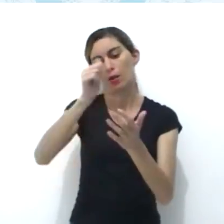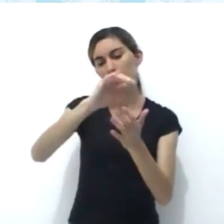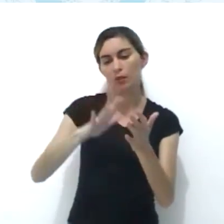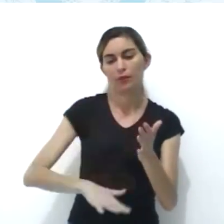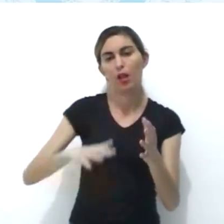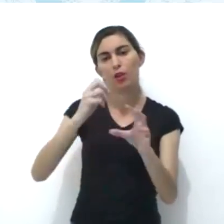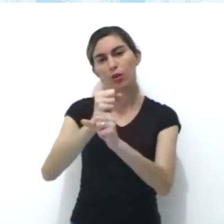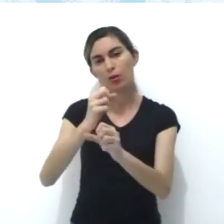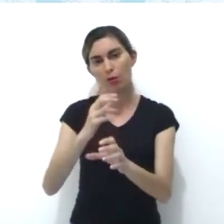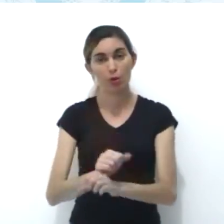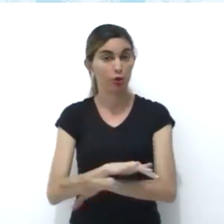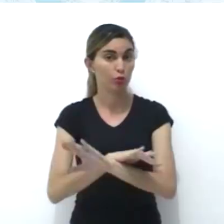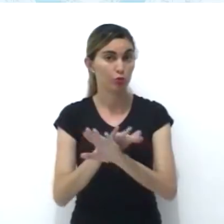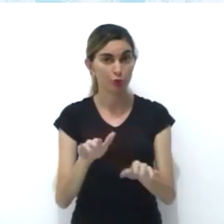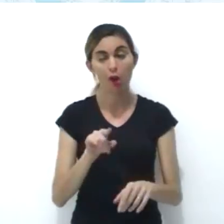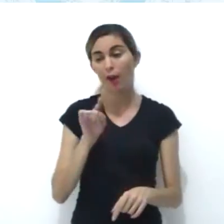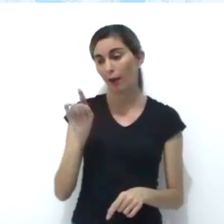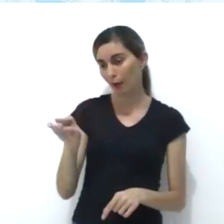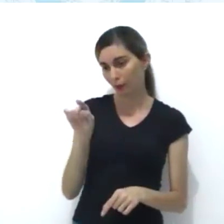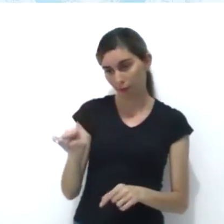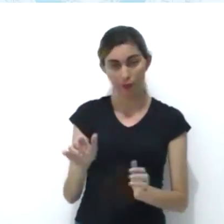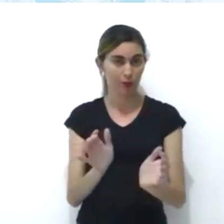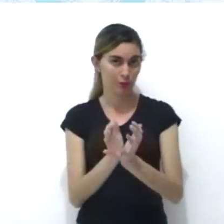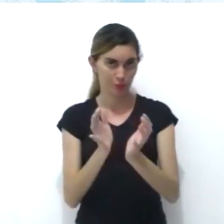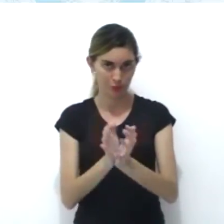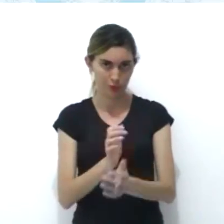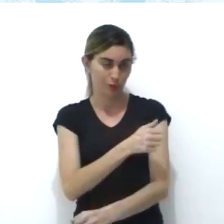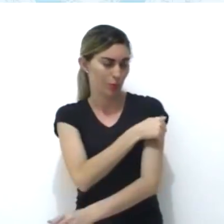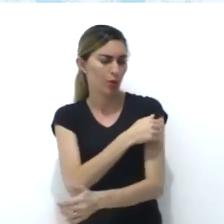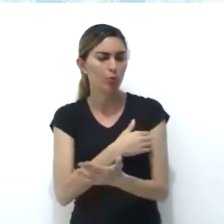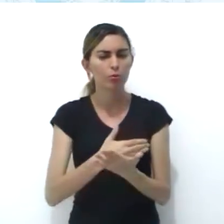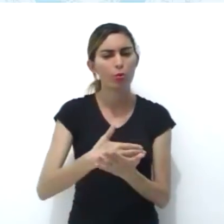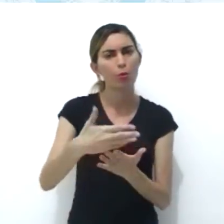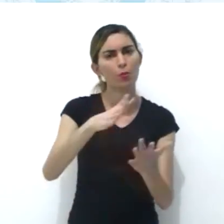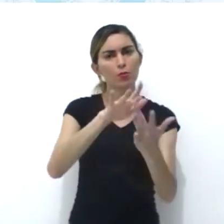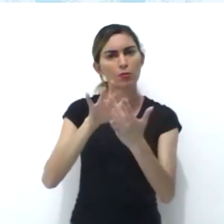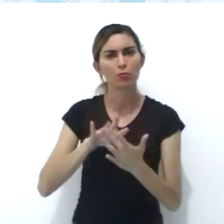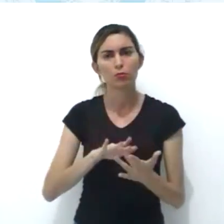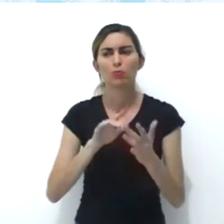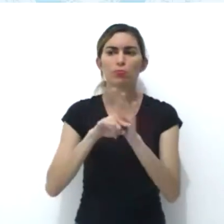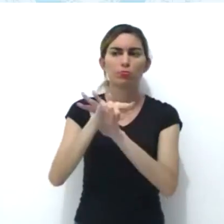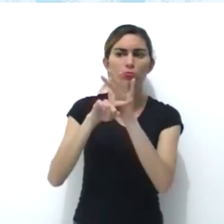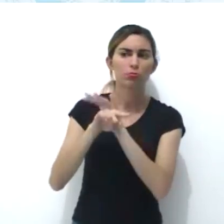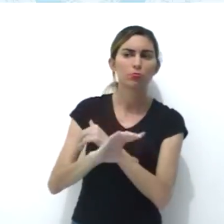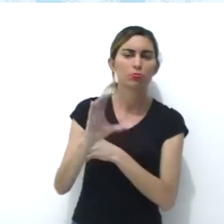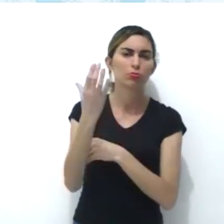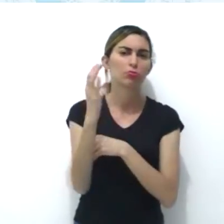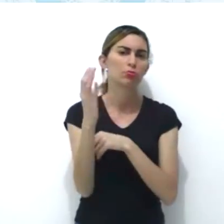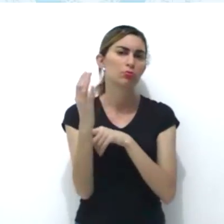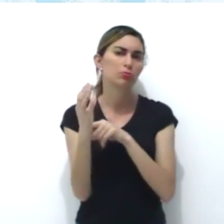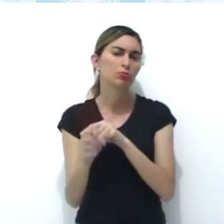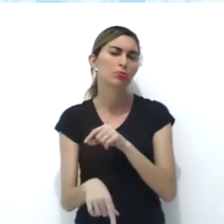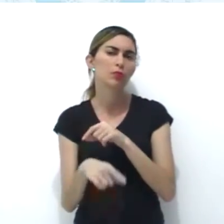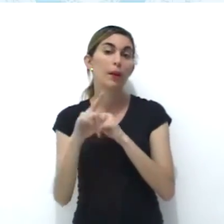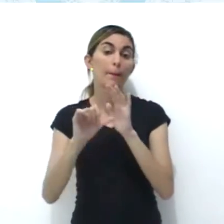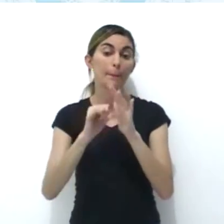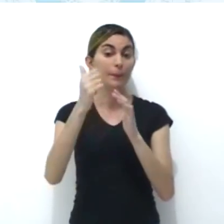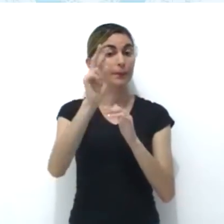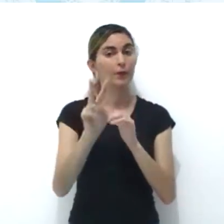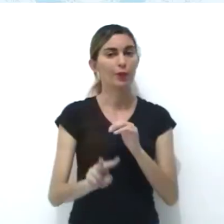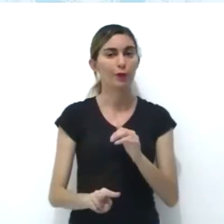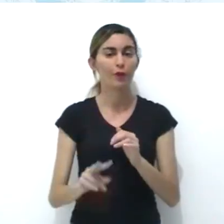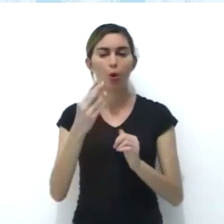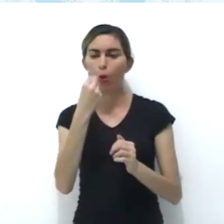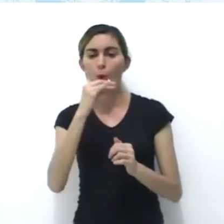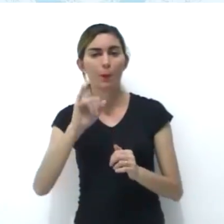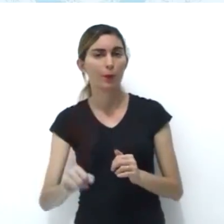atividade valendo nota. E ela e o grupo de alunos começou a ter contato com a pesquisa científica e pela